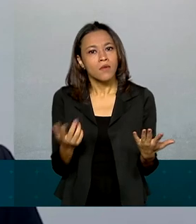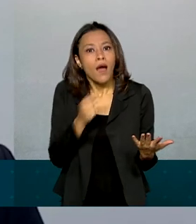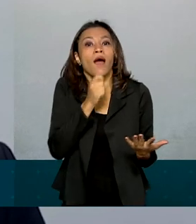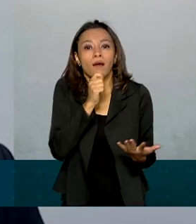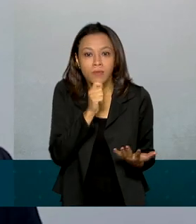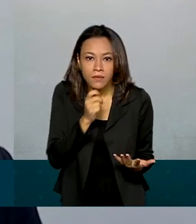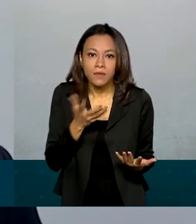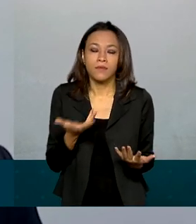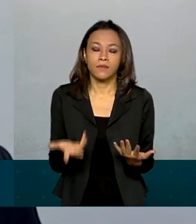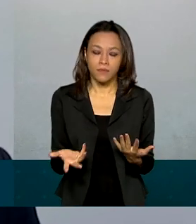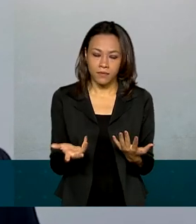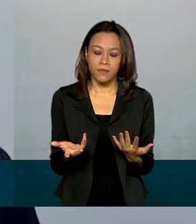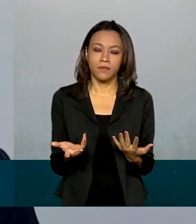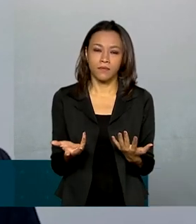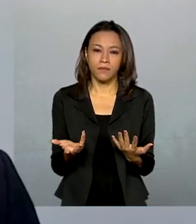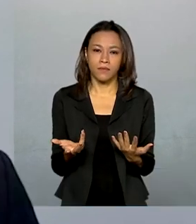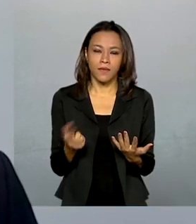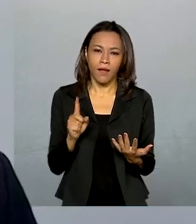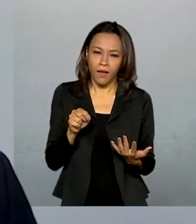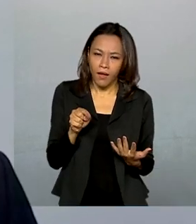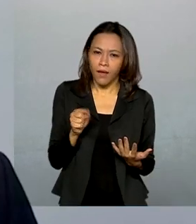relativamente baixos. A